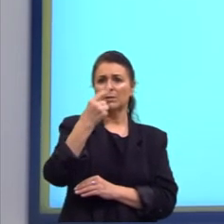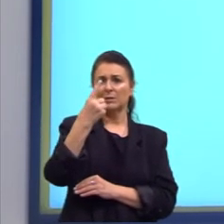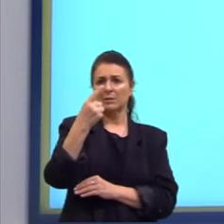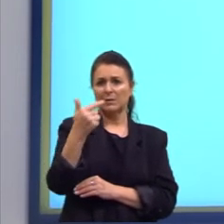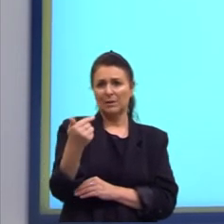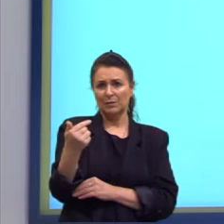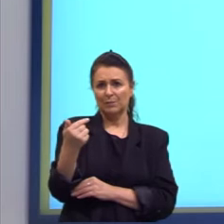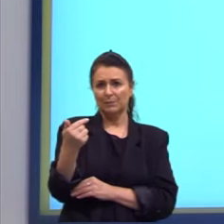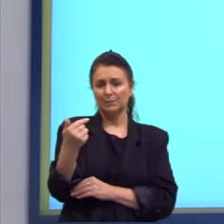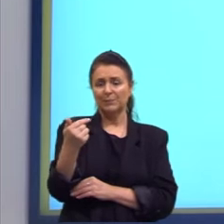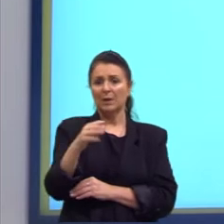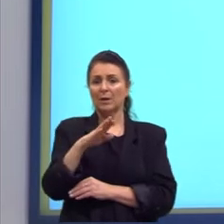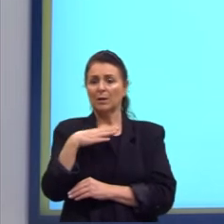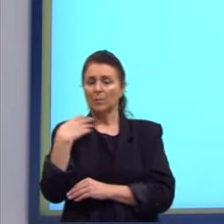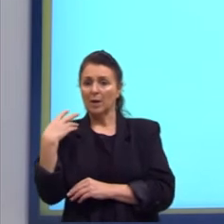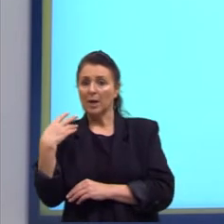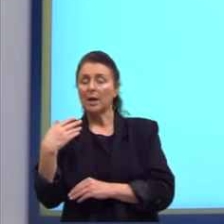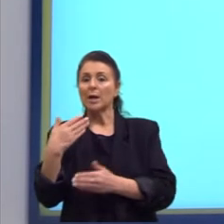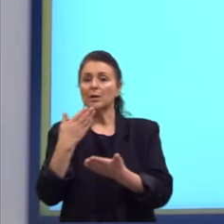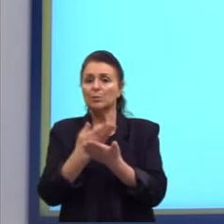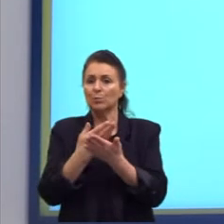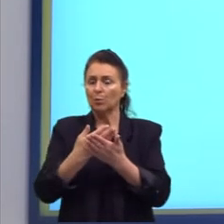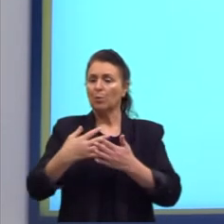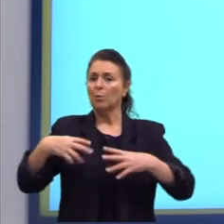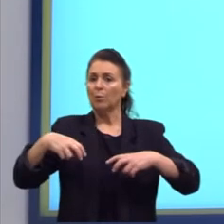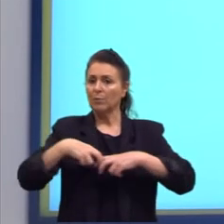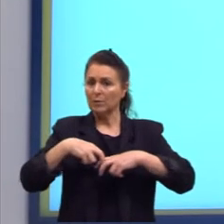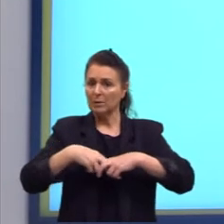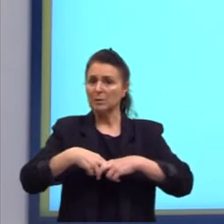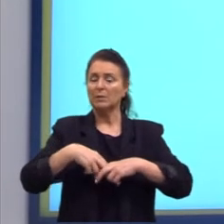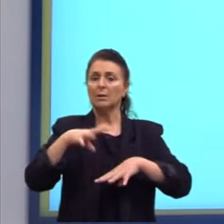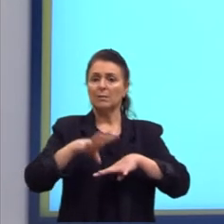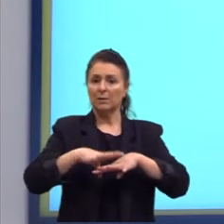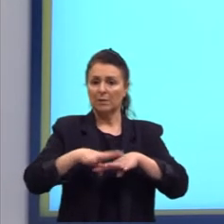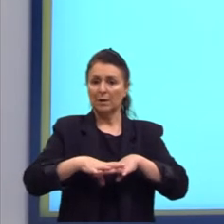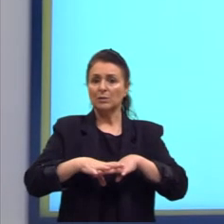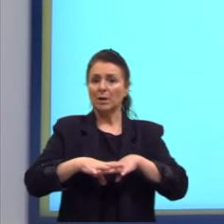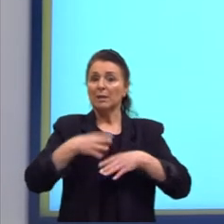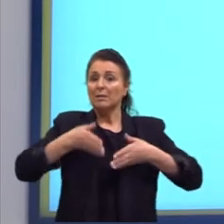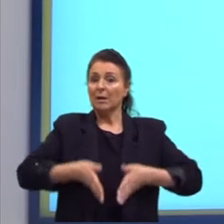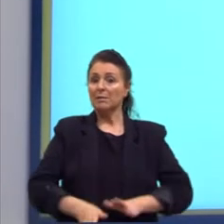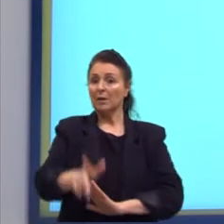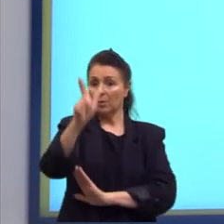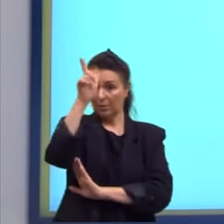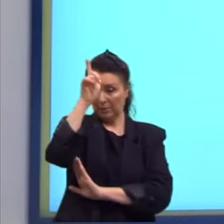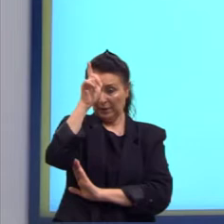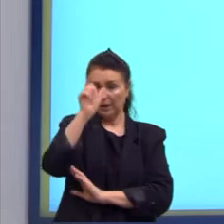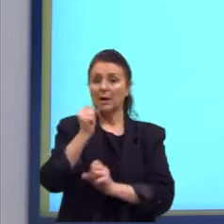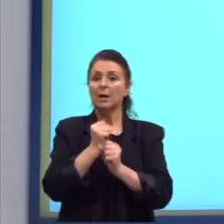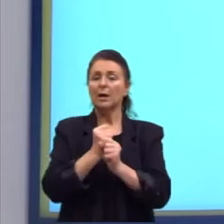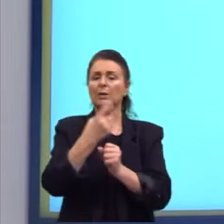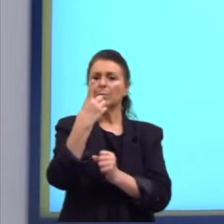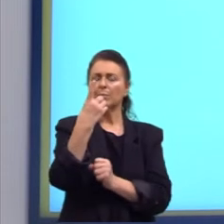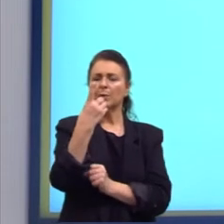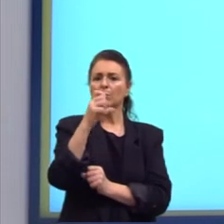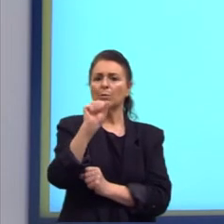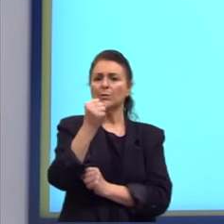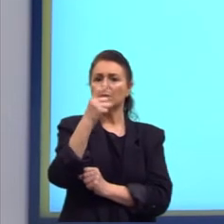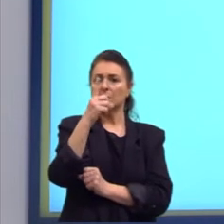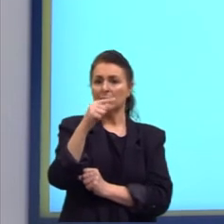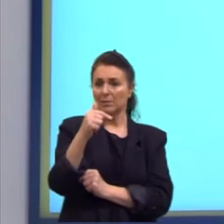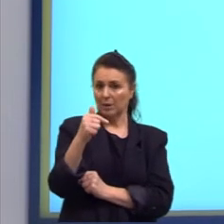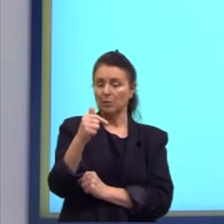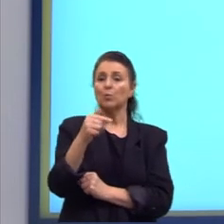1854 ele foi um físico e matemático alemão tá em 1817 ele foi professor